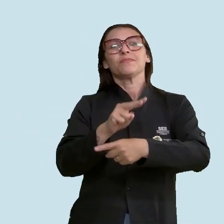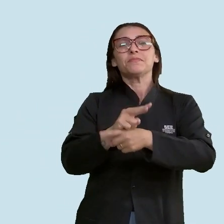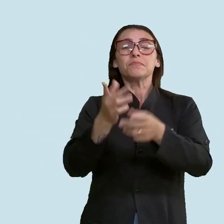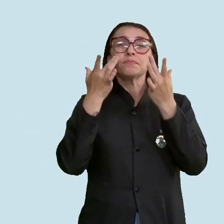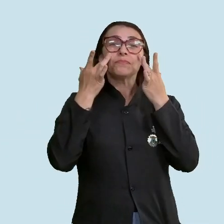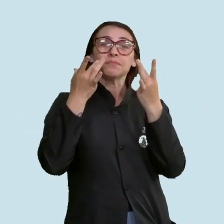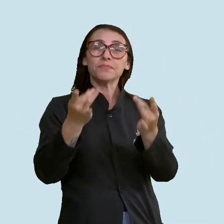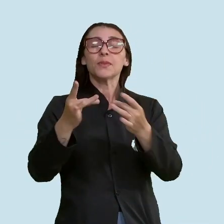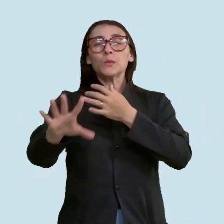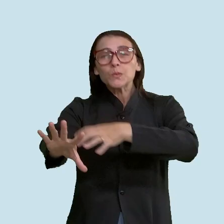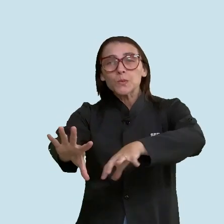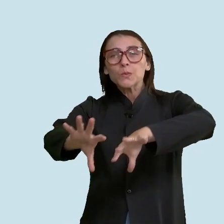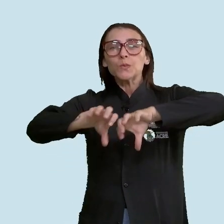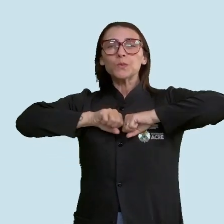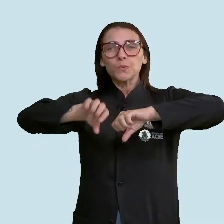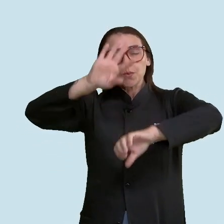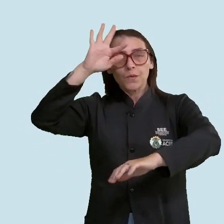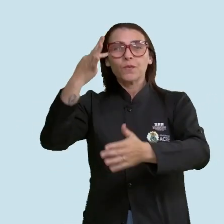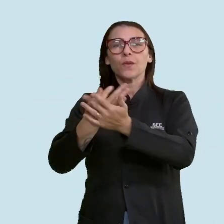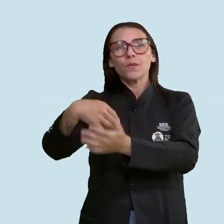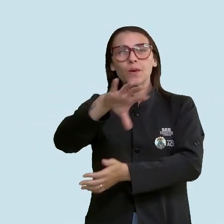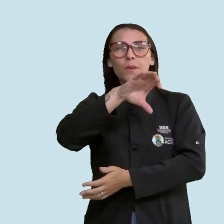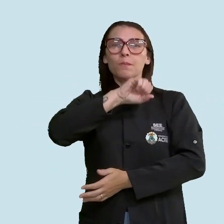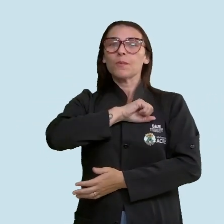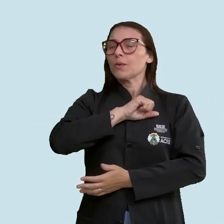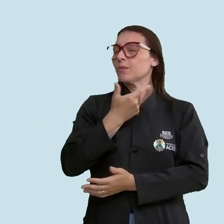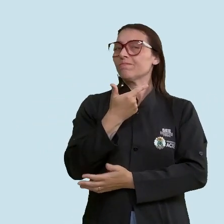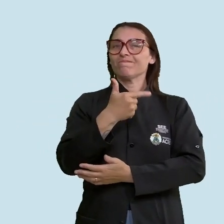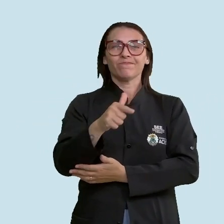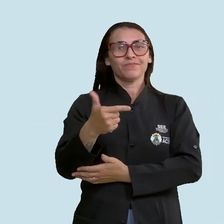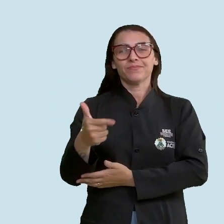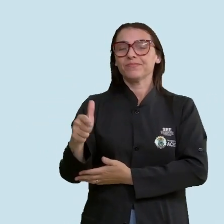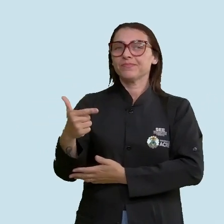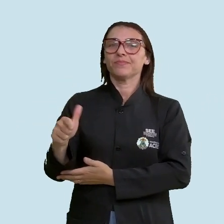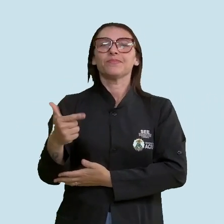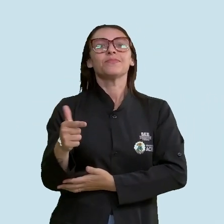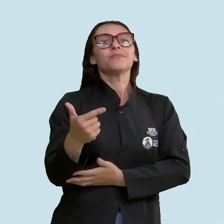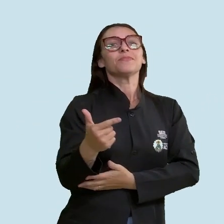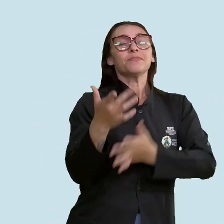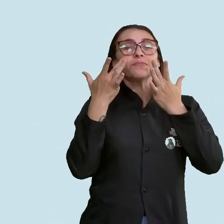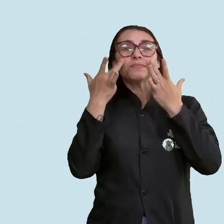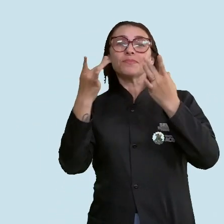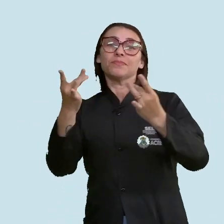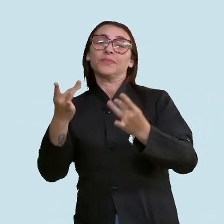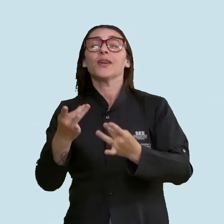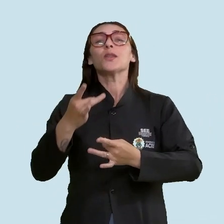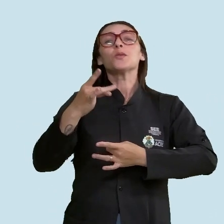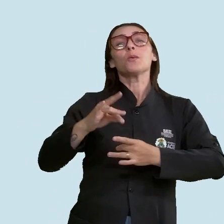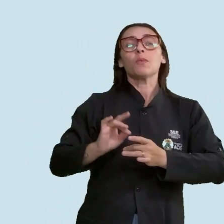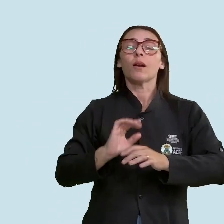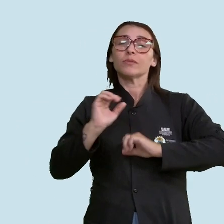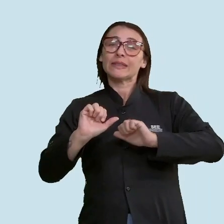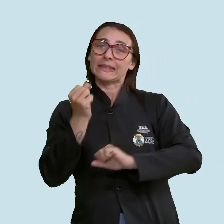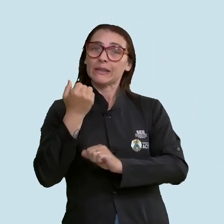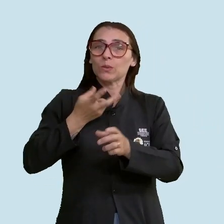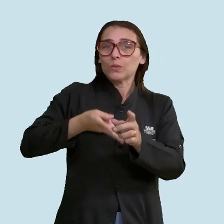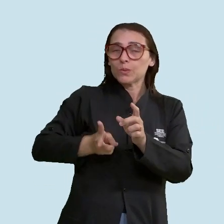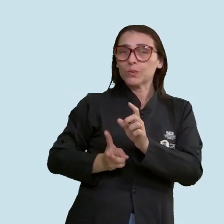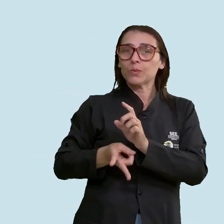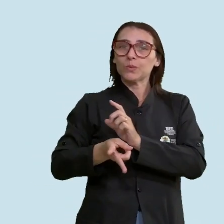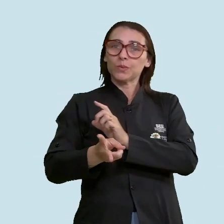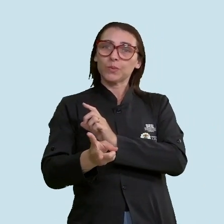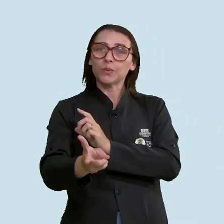Observar e absorver, com fé no amor, no bem. Se liga no meu proceder, sigo em frente,